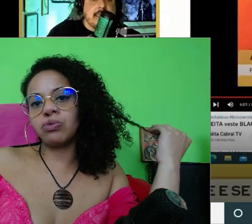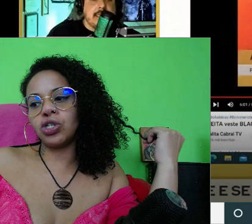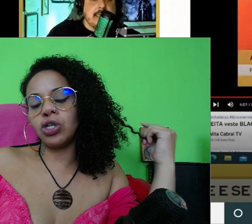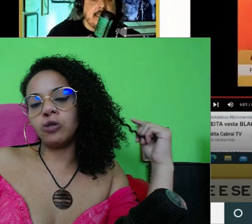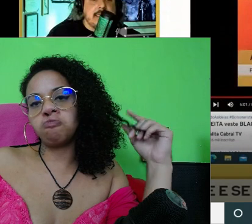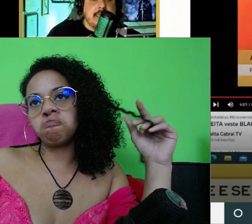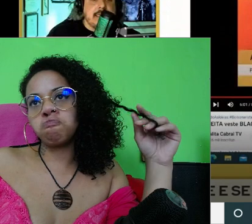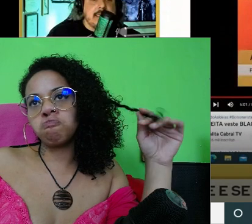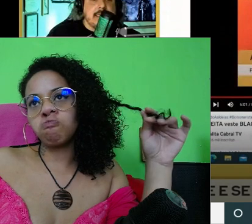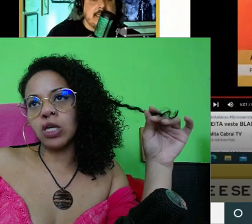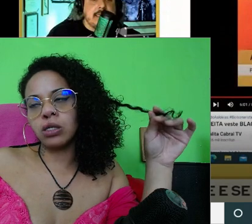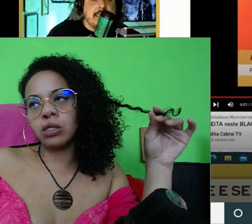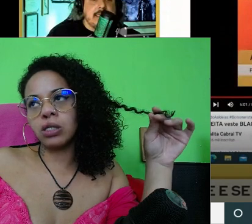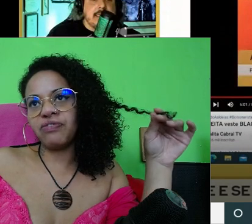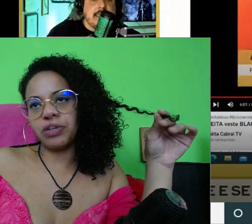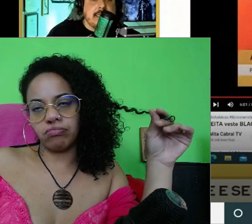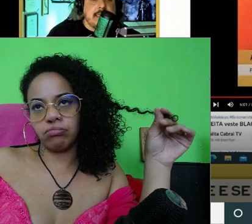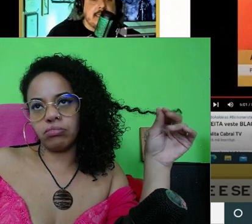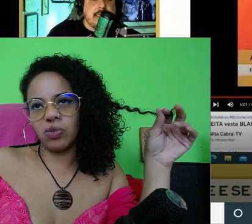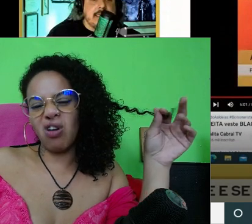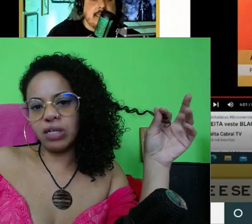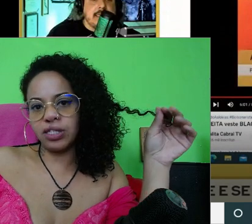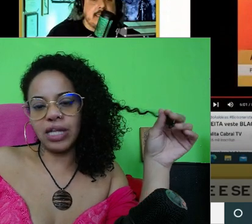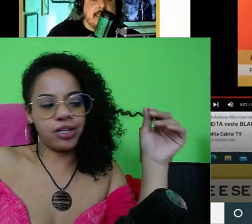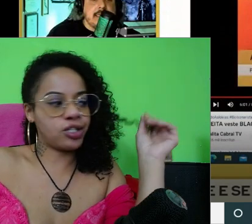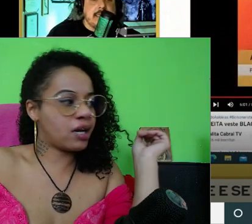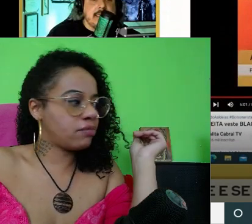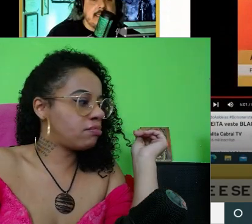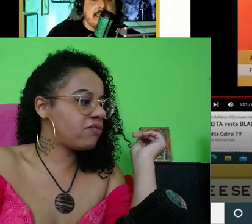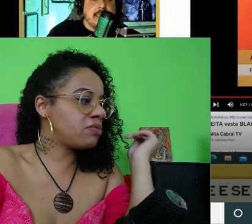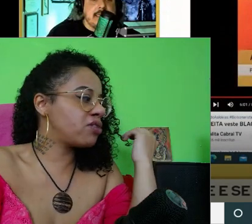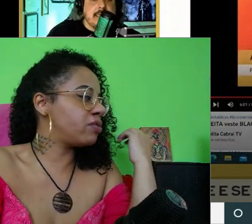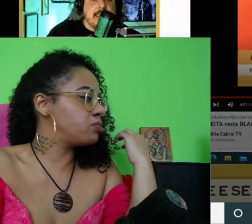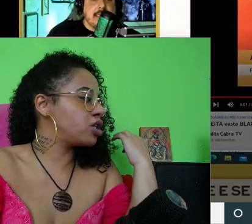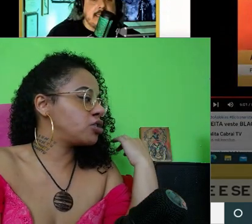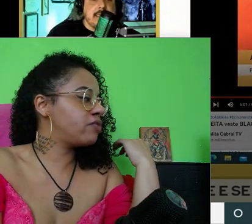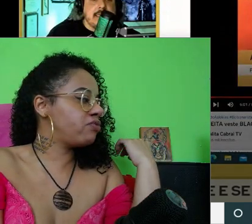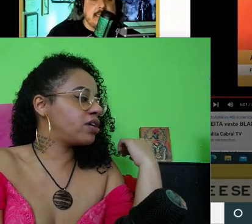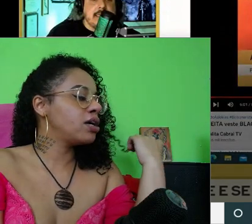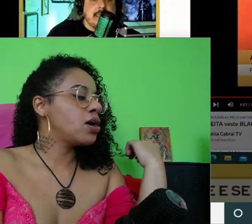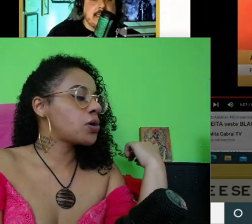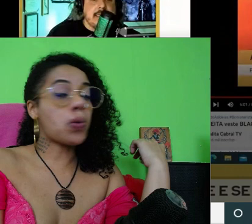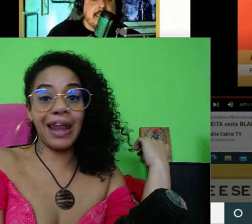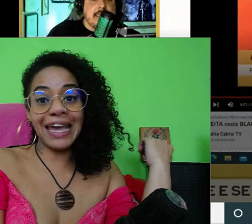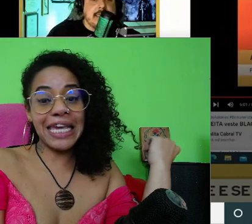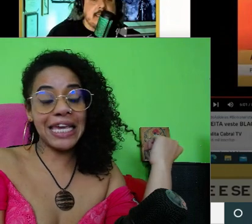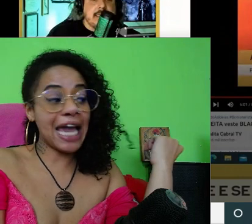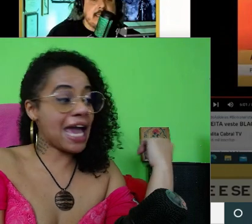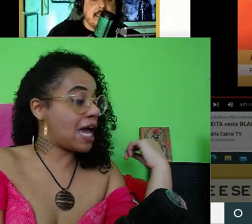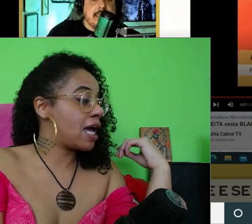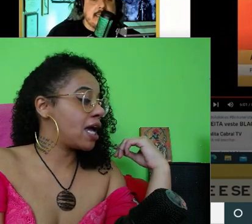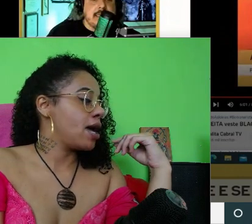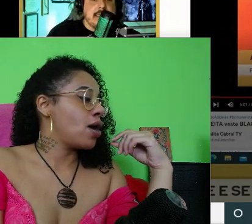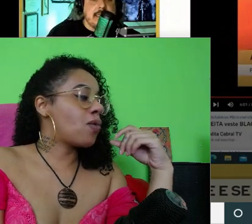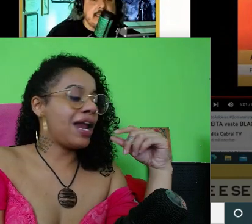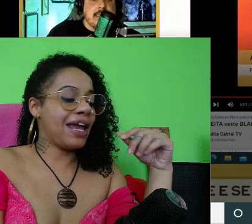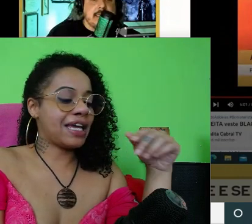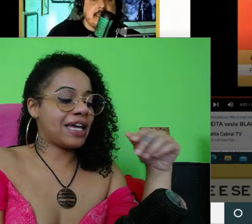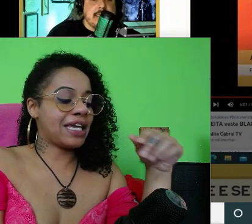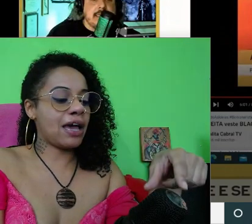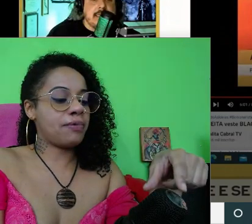uma questão mesmo de honestidade né mas vamos que vamos gente vamos ver qual é que é